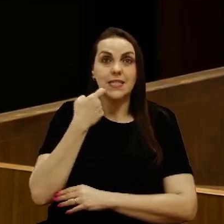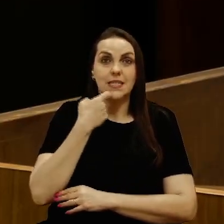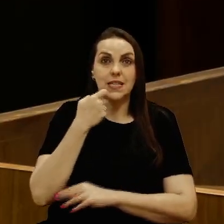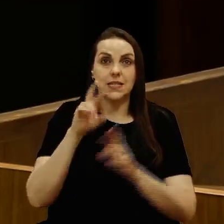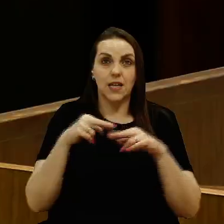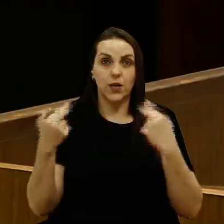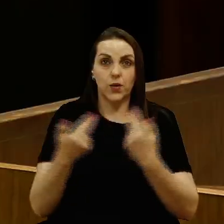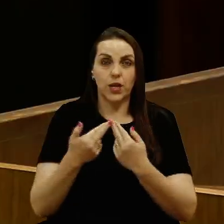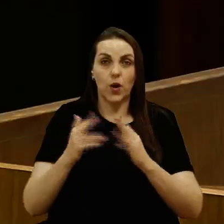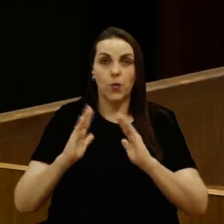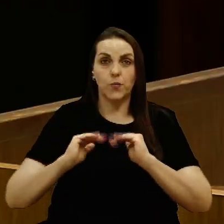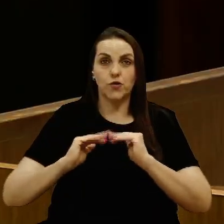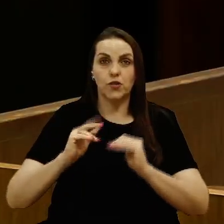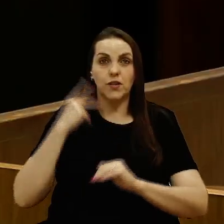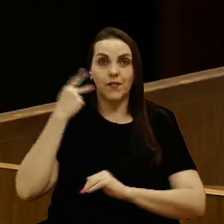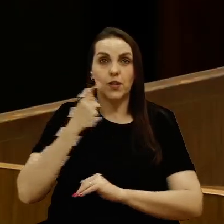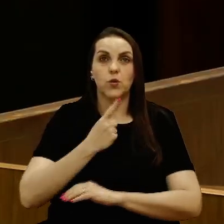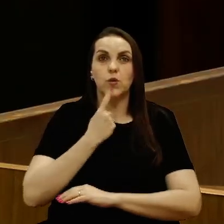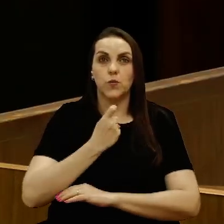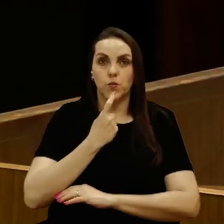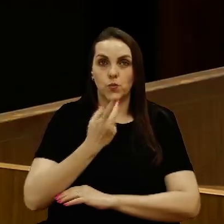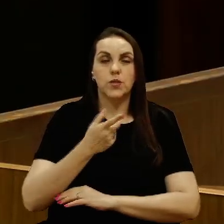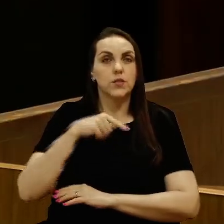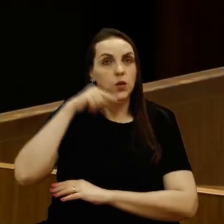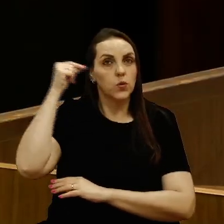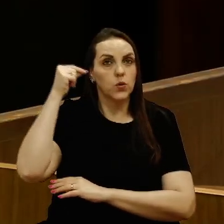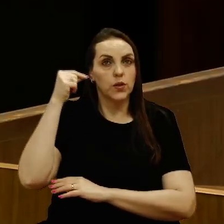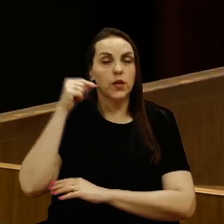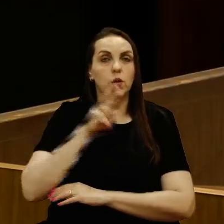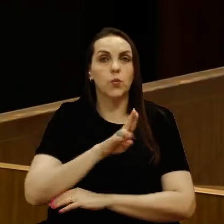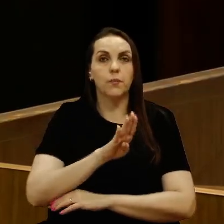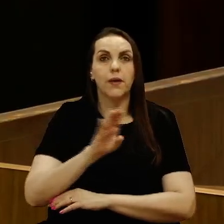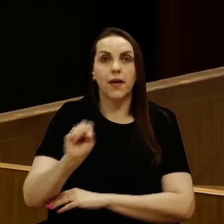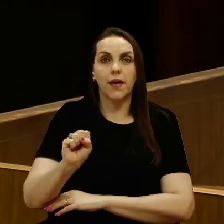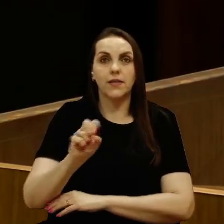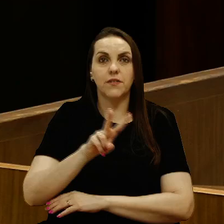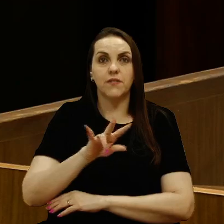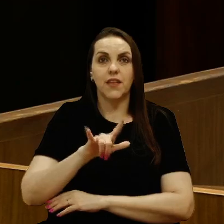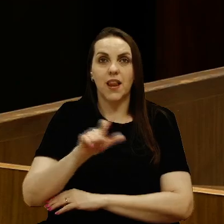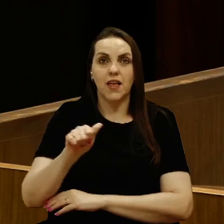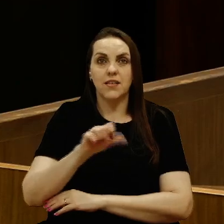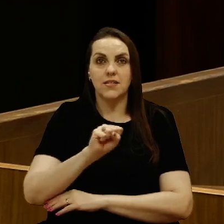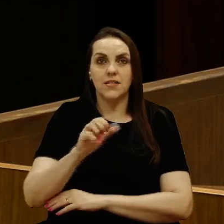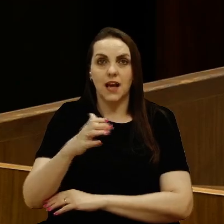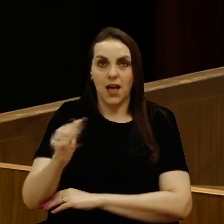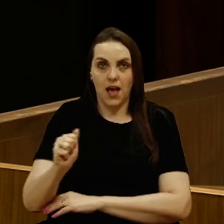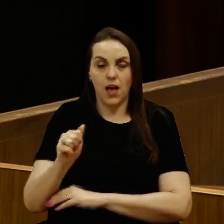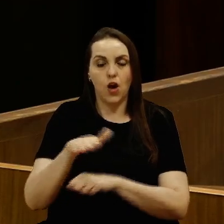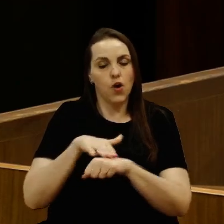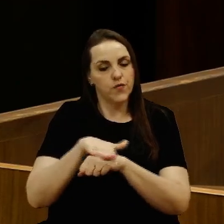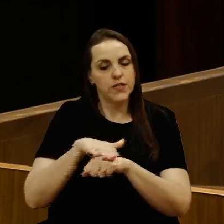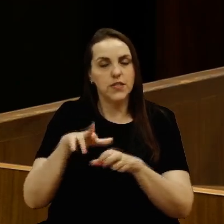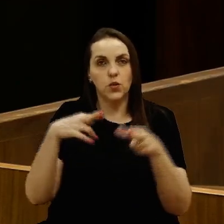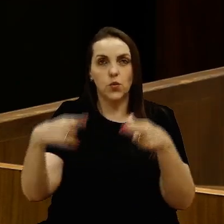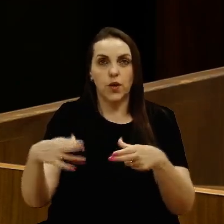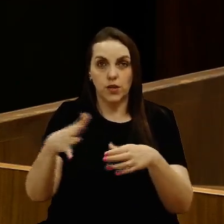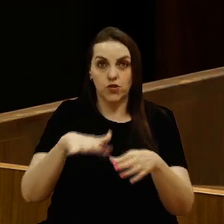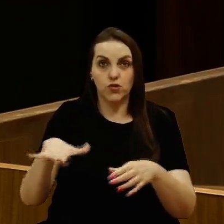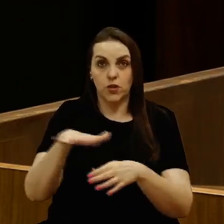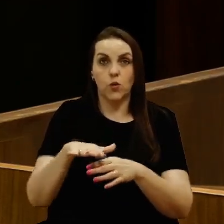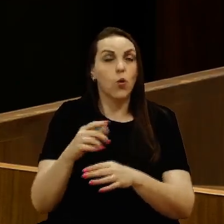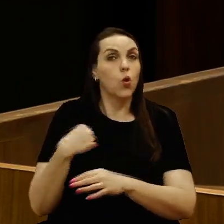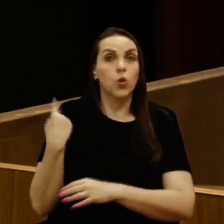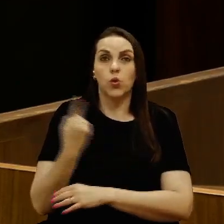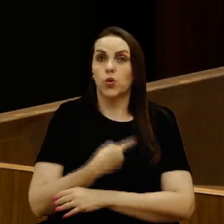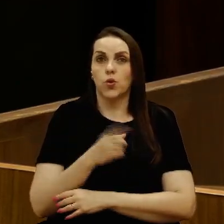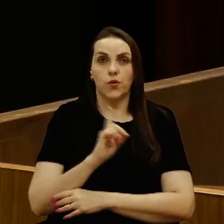vereadora Rose e do vereador Aldonei, na UBS de Vila Seca, conversando com a região. Nós não ficamos